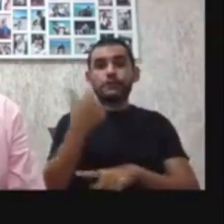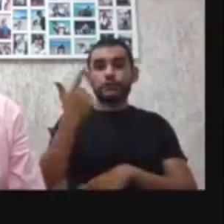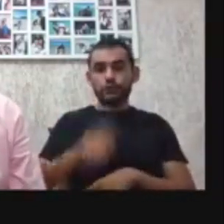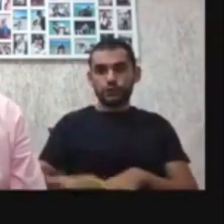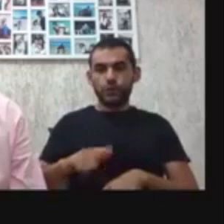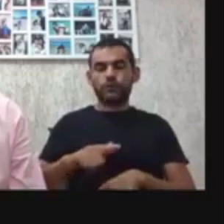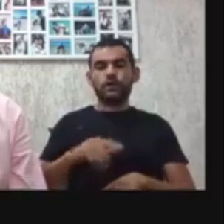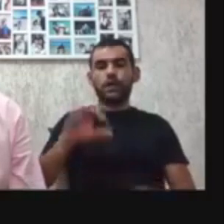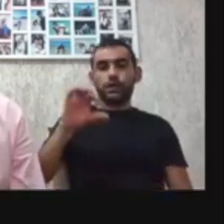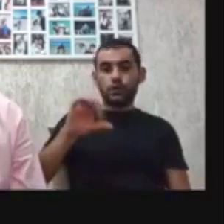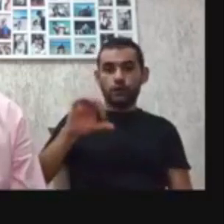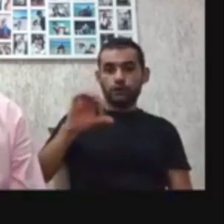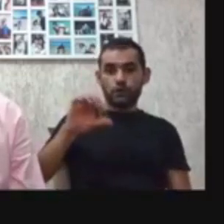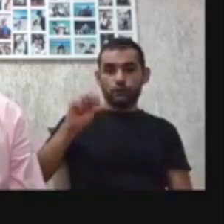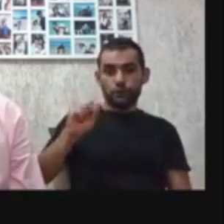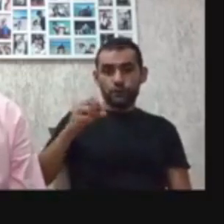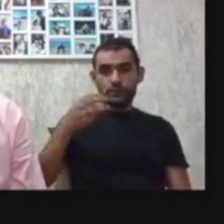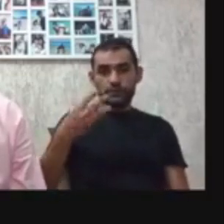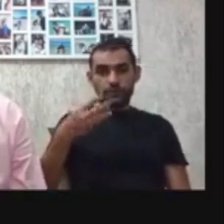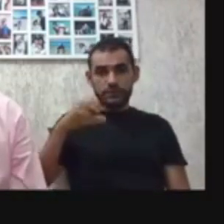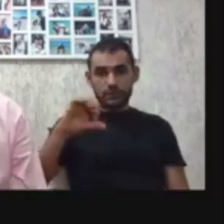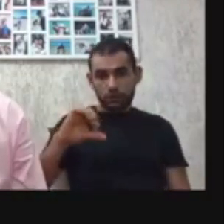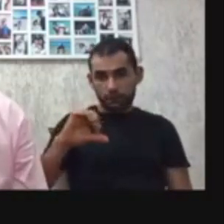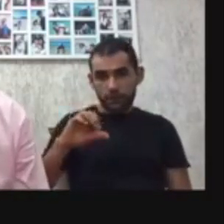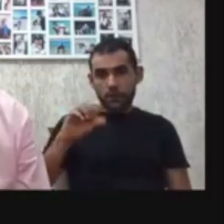vez, tá? É